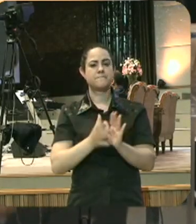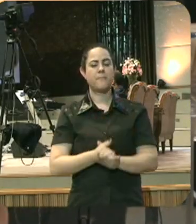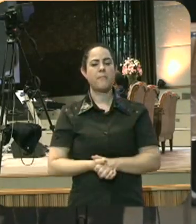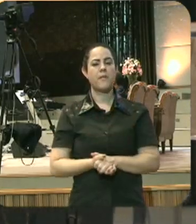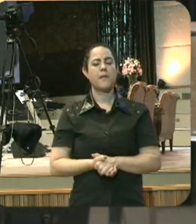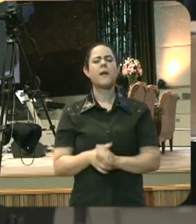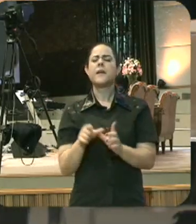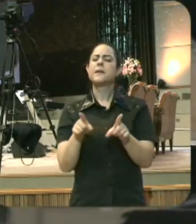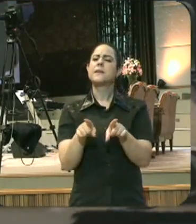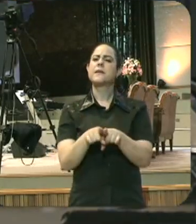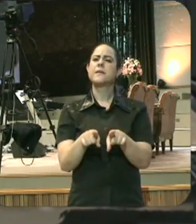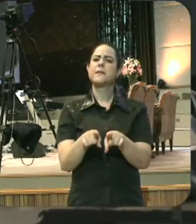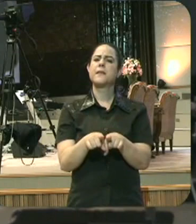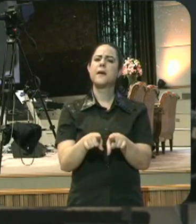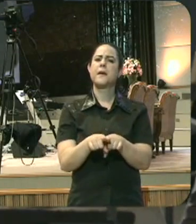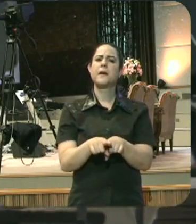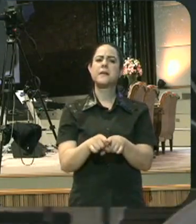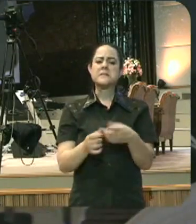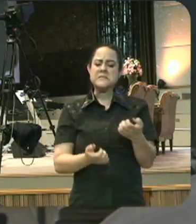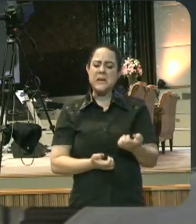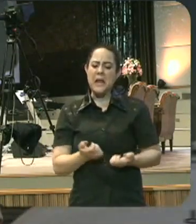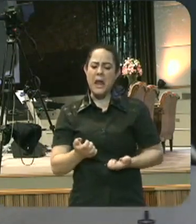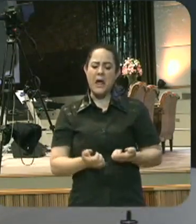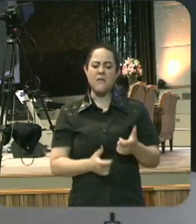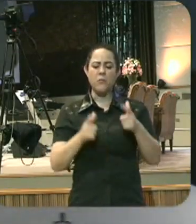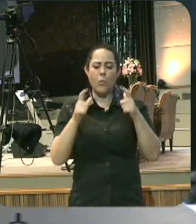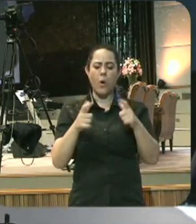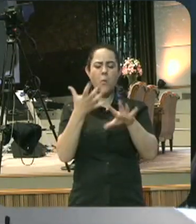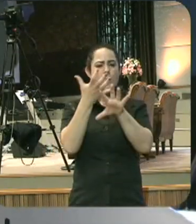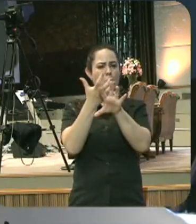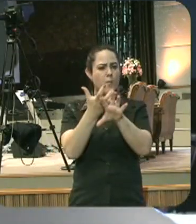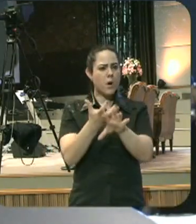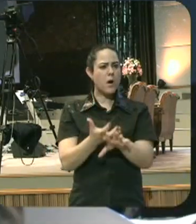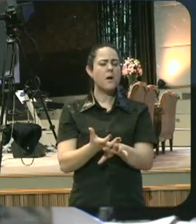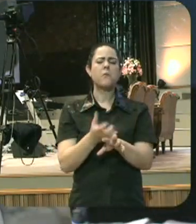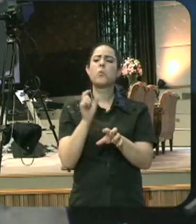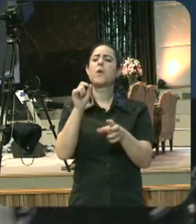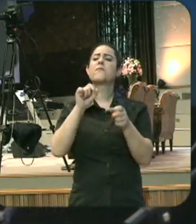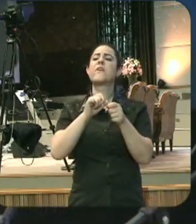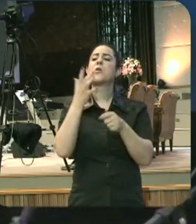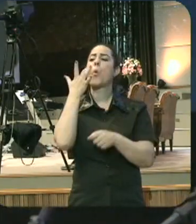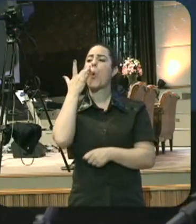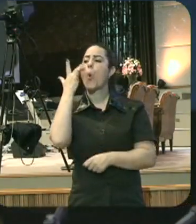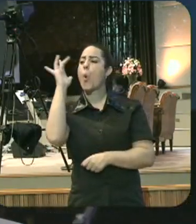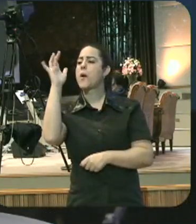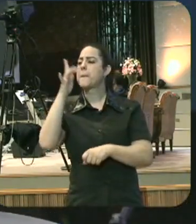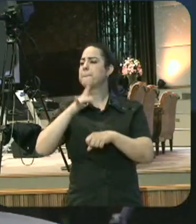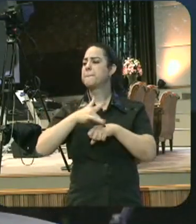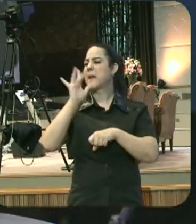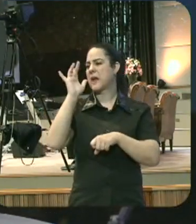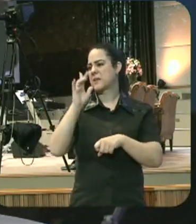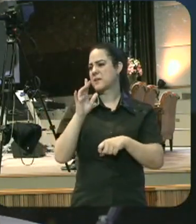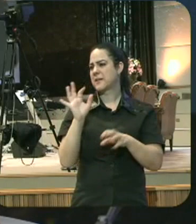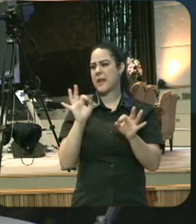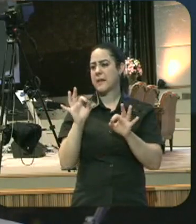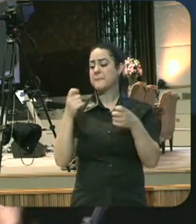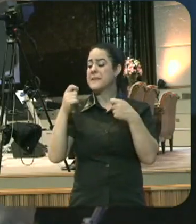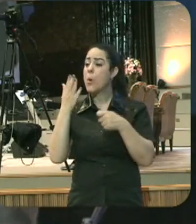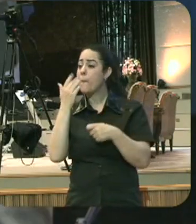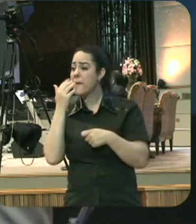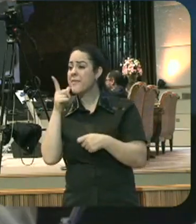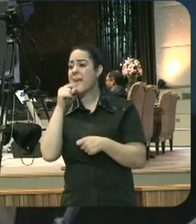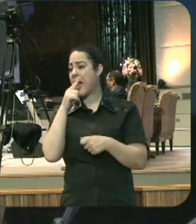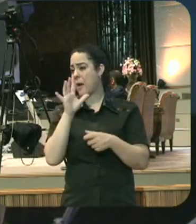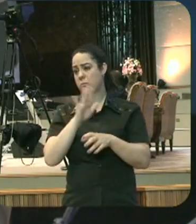E também o que um escravo no deserto faz com ouro e prata? Faz nada, ele precisa de comida, de água, senão